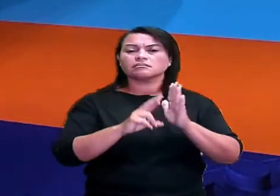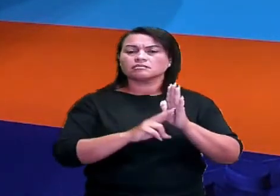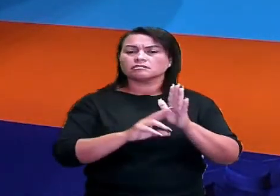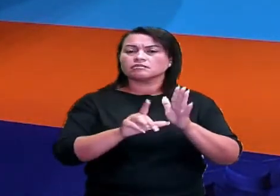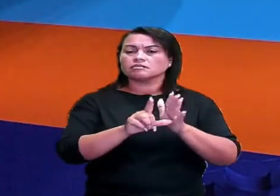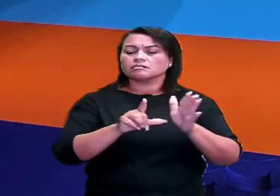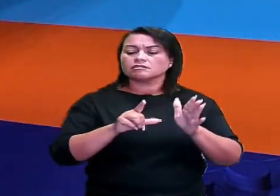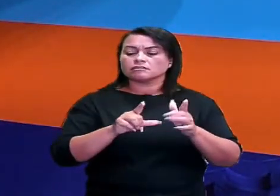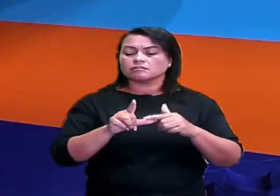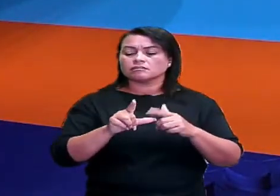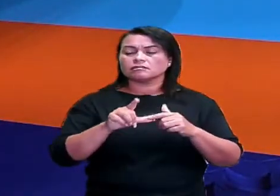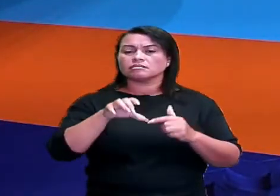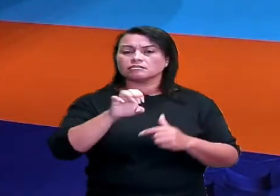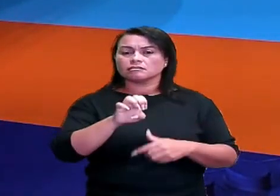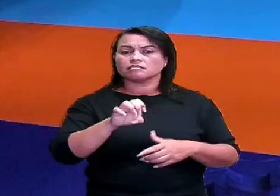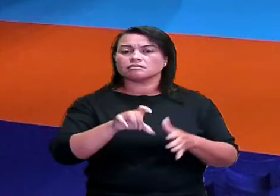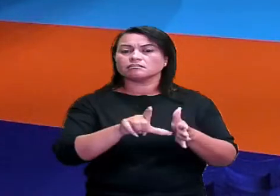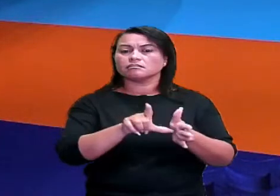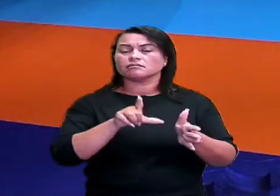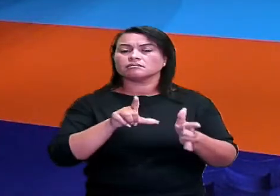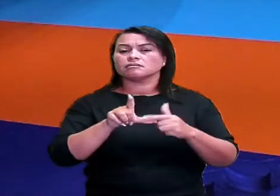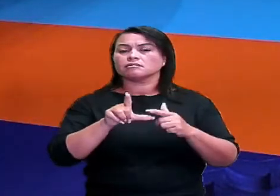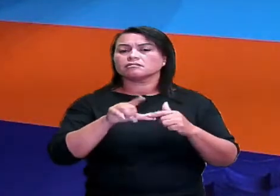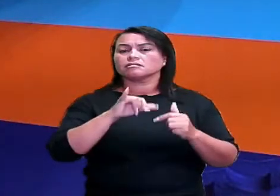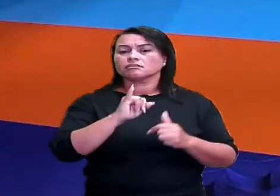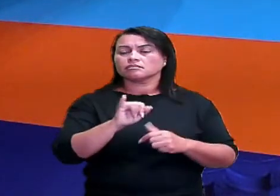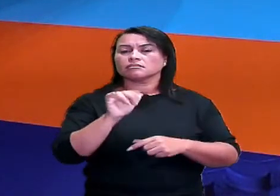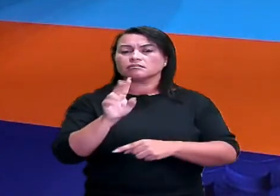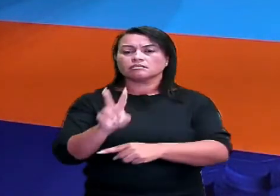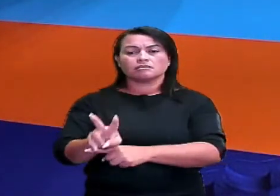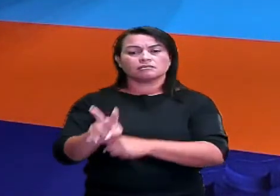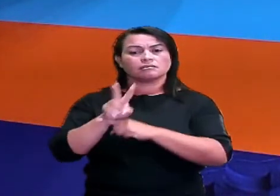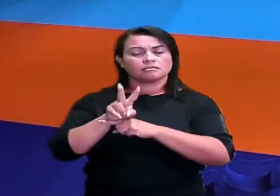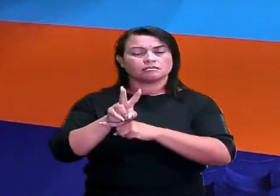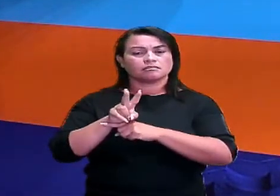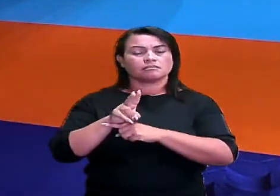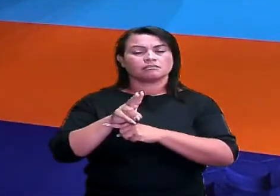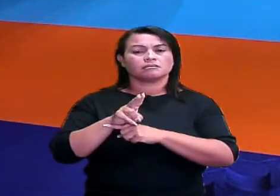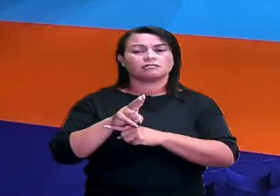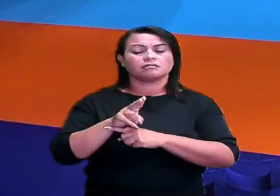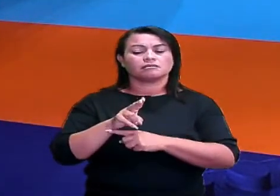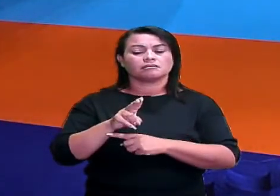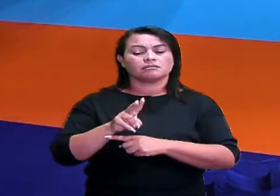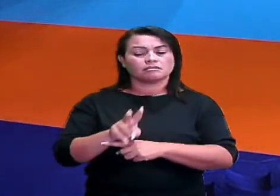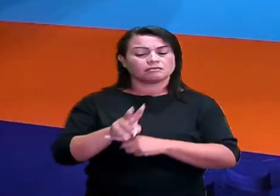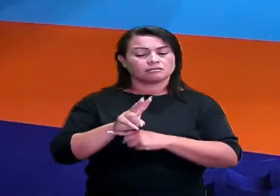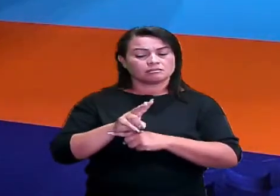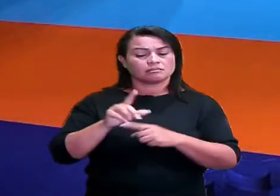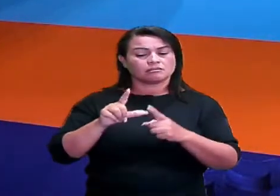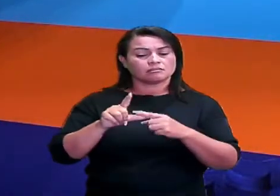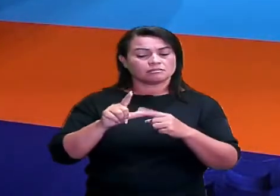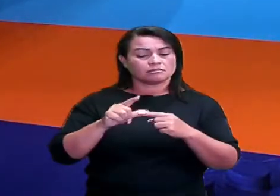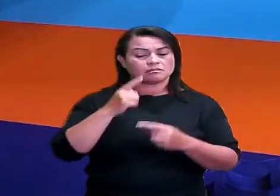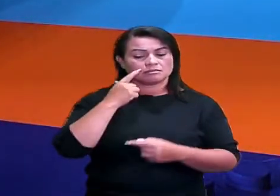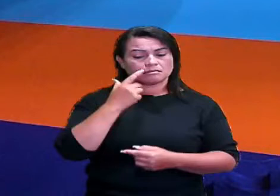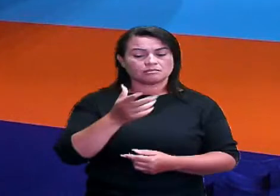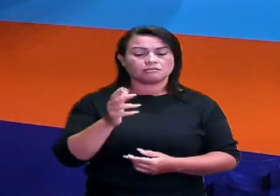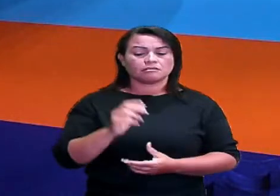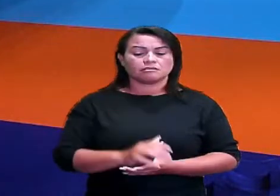letra S. Então, por isso que eu vou ter também que tirar essa letrinha C daqui. E aí vai ficar assim,